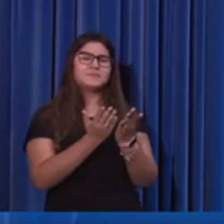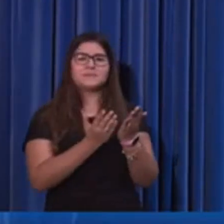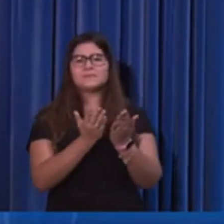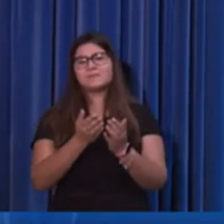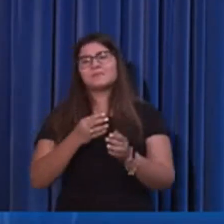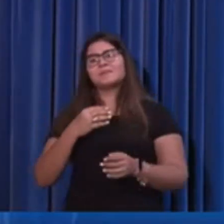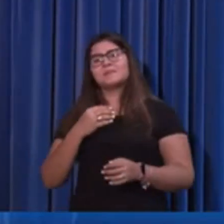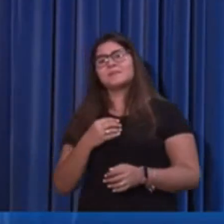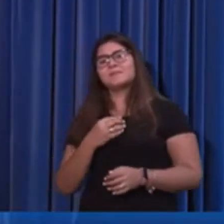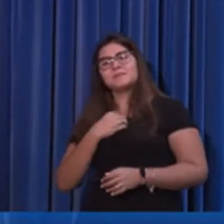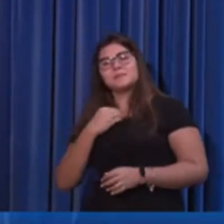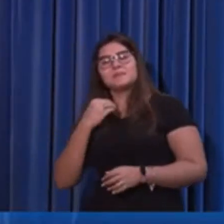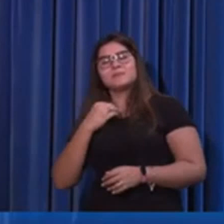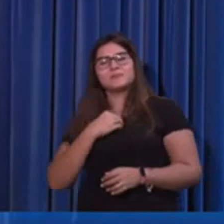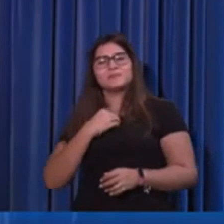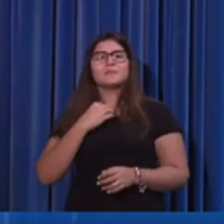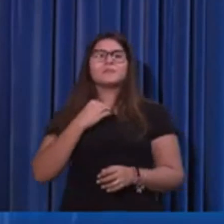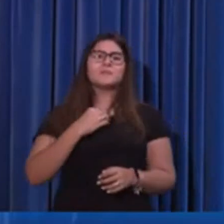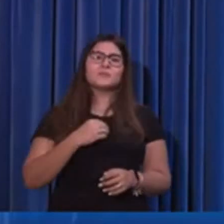ao pecado